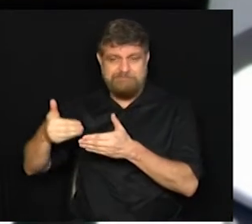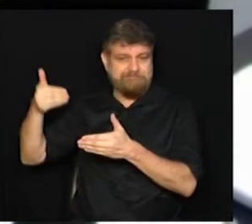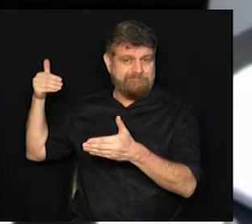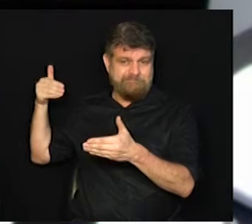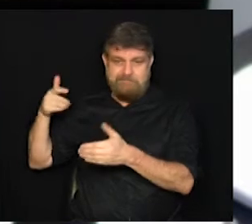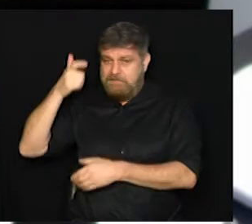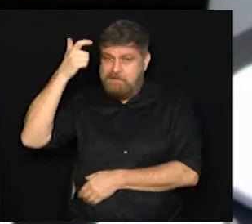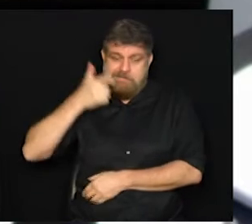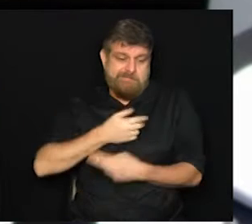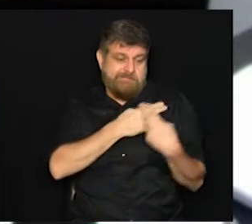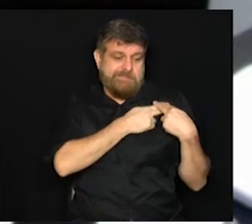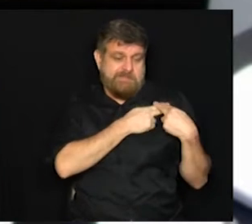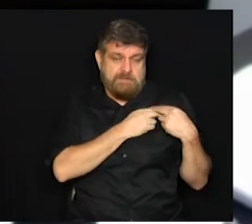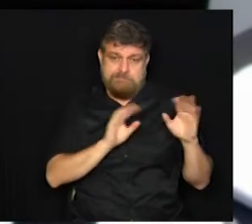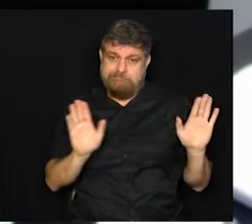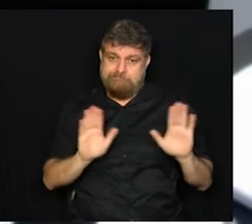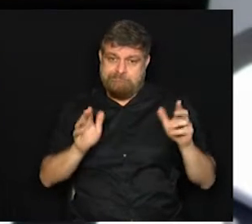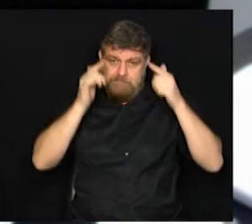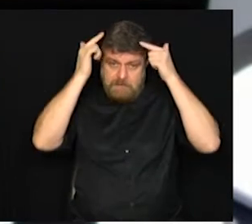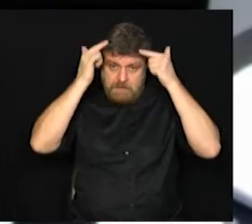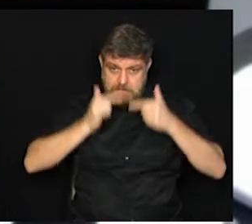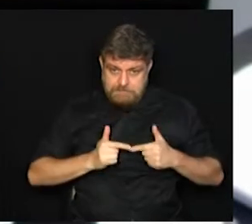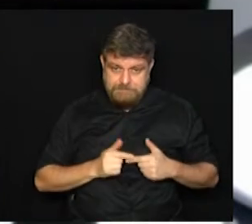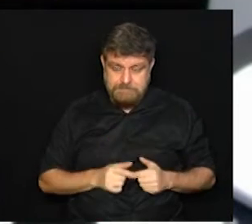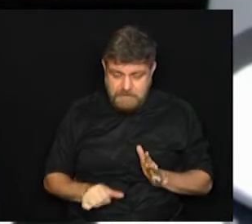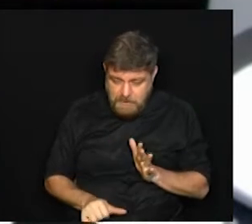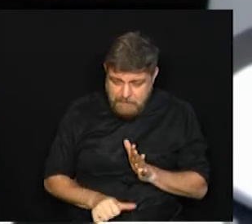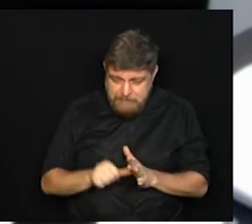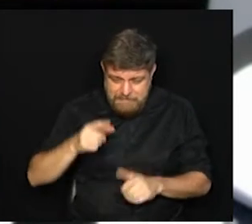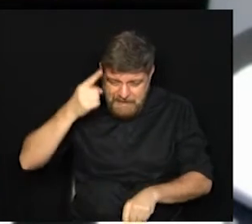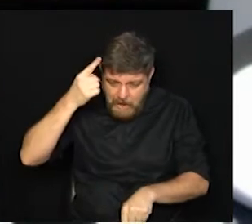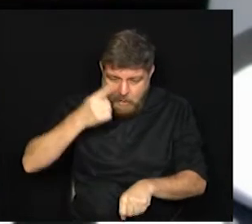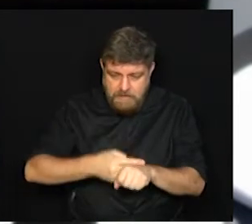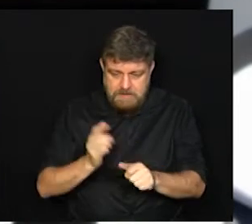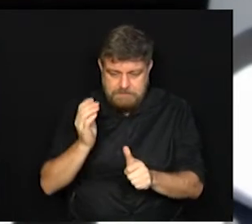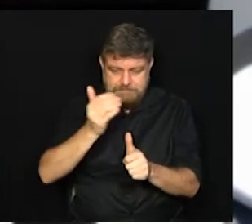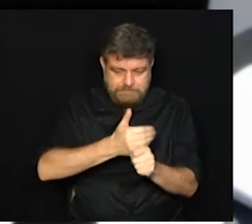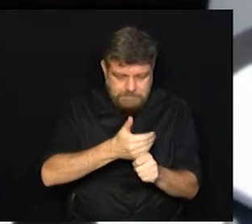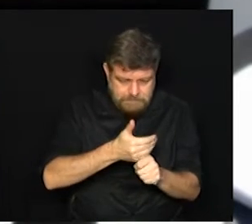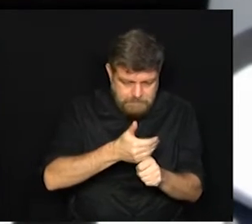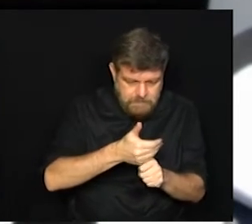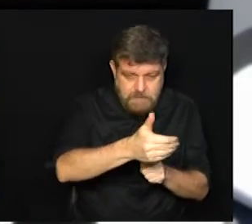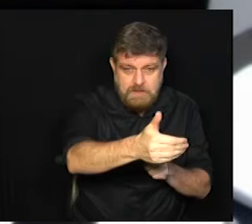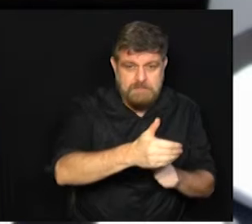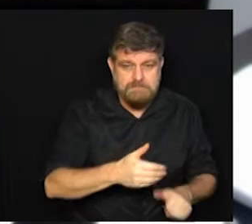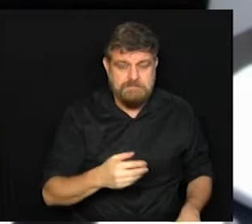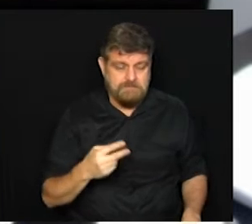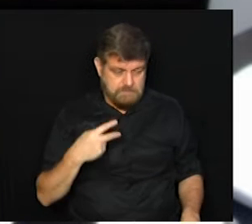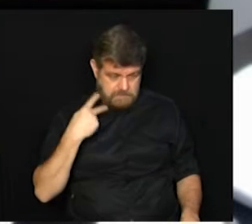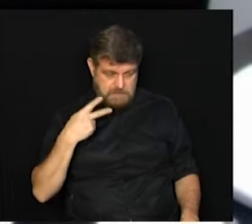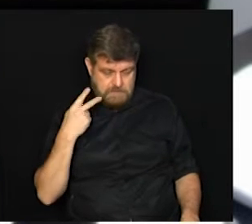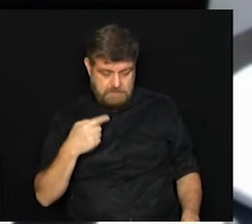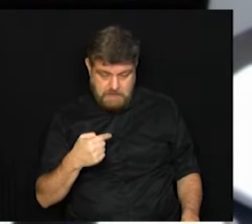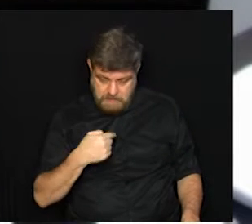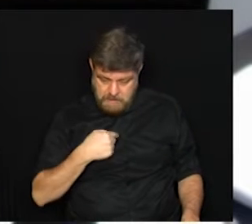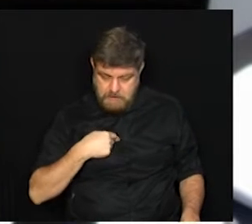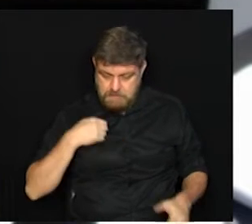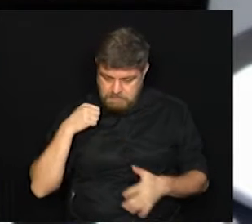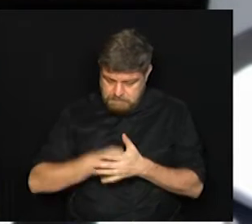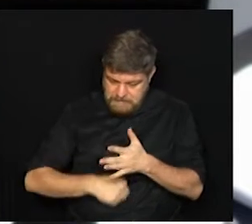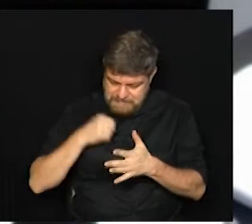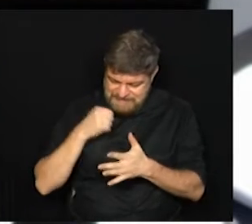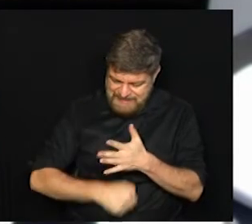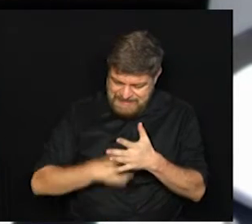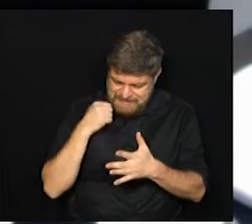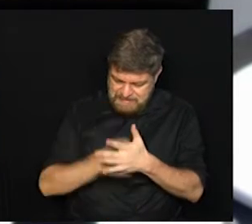aqui, mas eu digo para vocês que desde o primeiro momento que nós chegamos aqui, vereador Rossini, nós estamos aí batalhando,